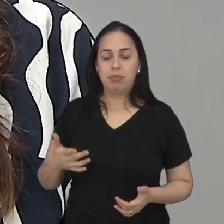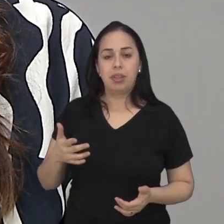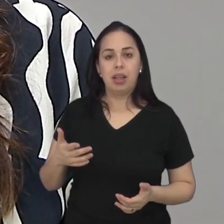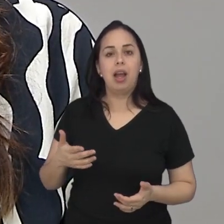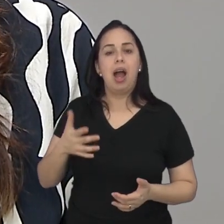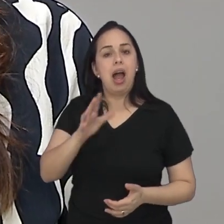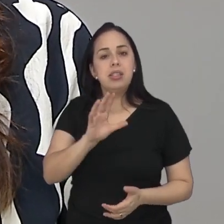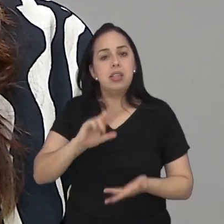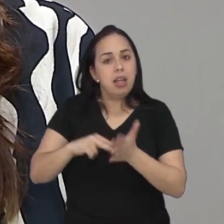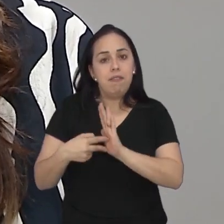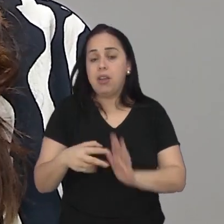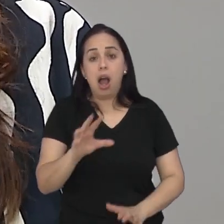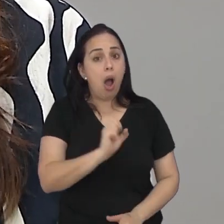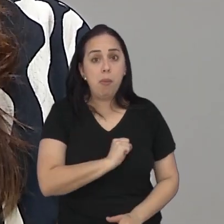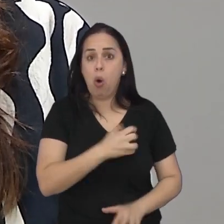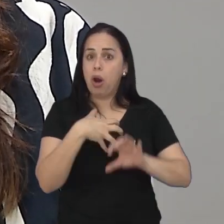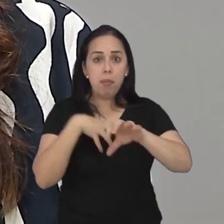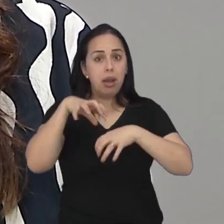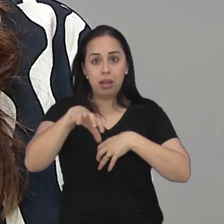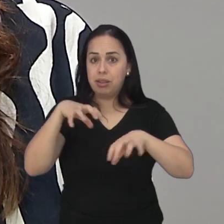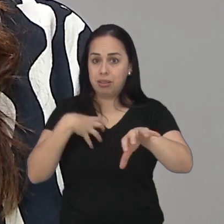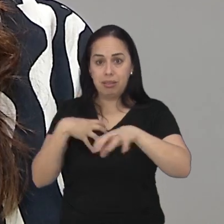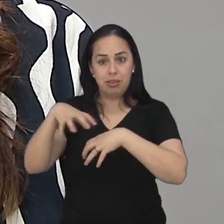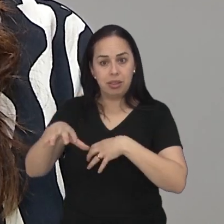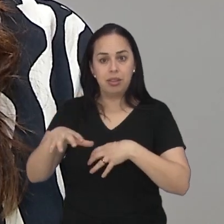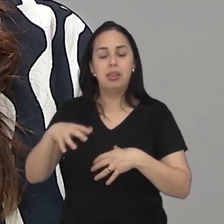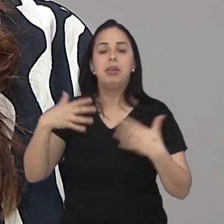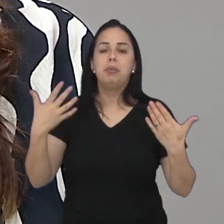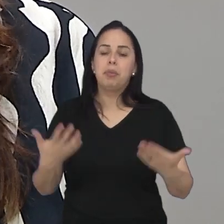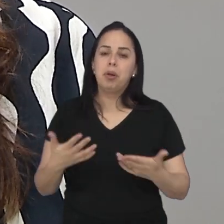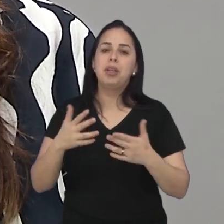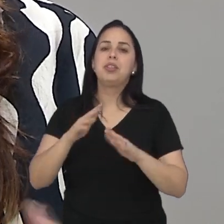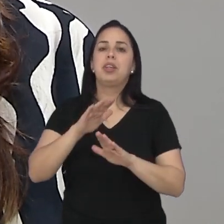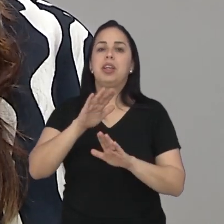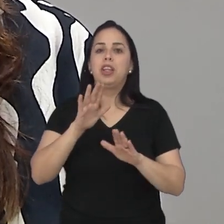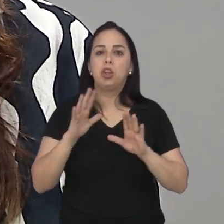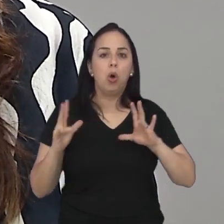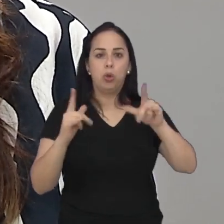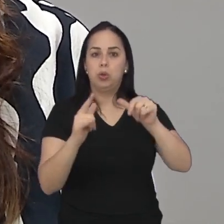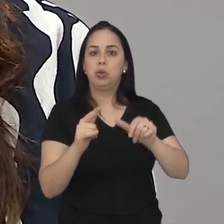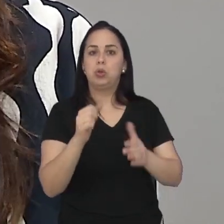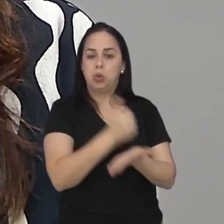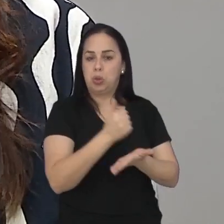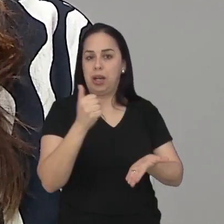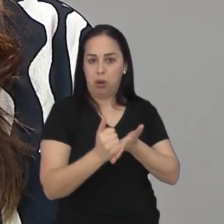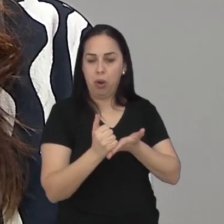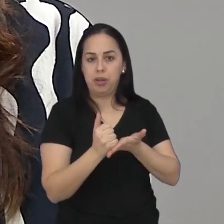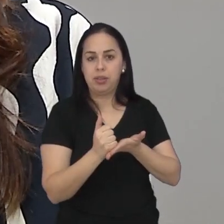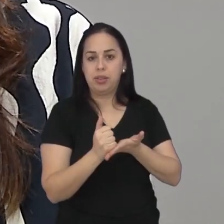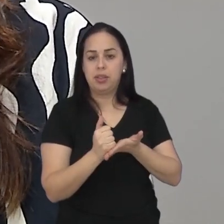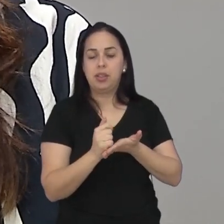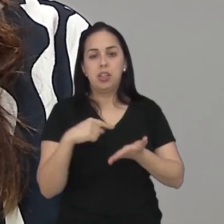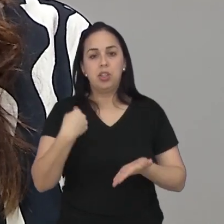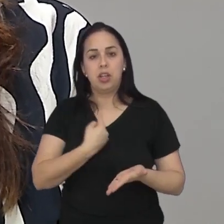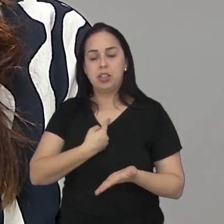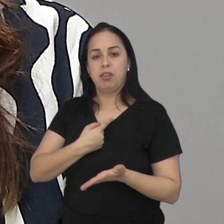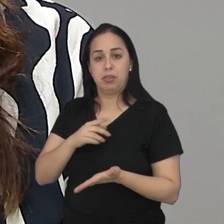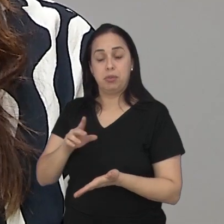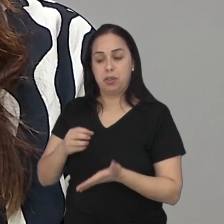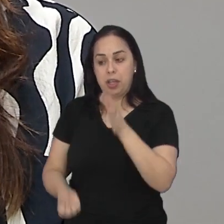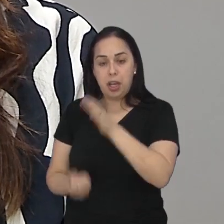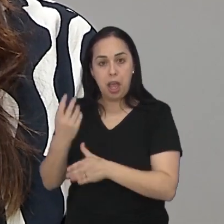ato de amor ao próximo. É uma iniciativa do Colégio Notarial do Brasil que envolve todos os cartórios de notas e nós estamos disponibilizando